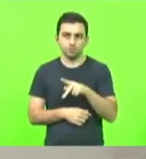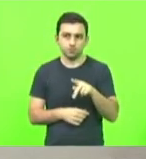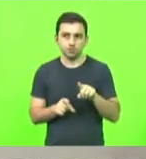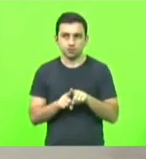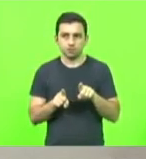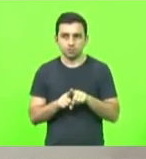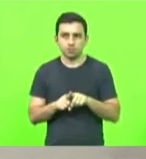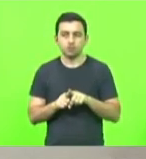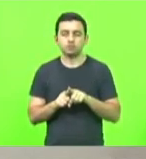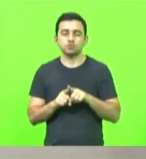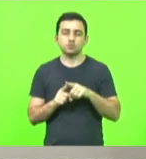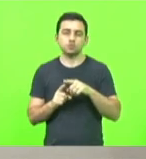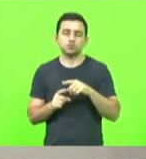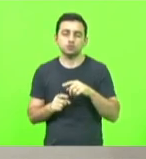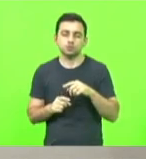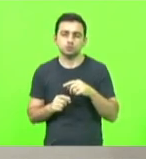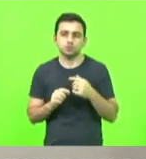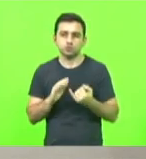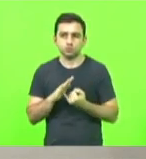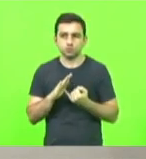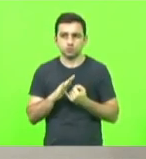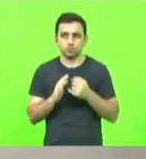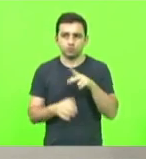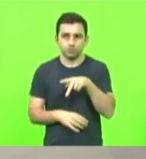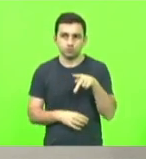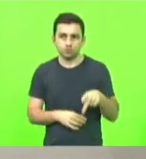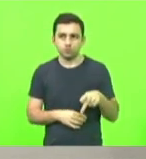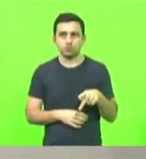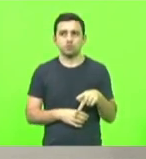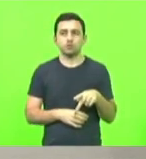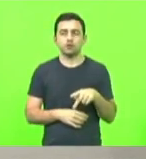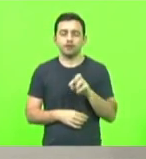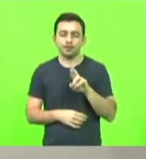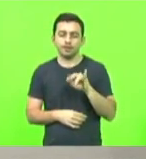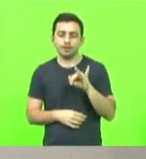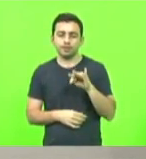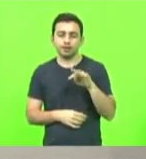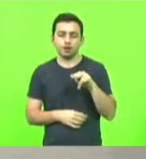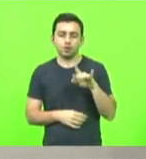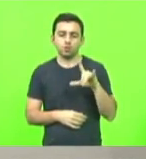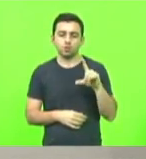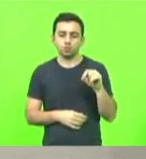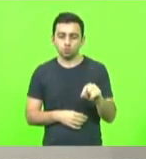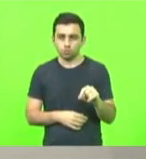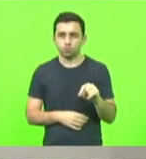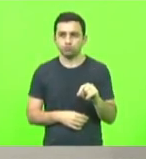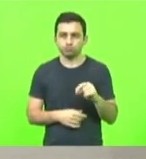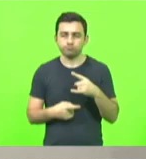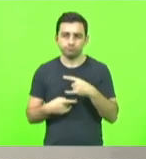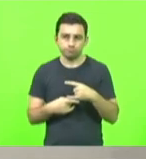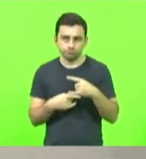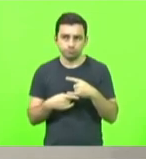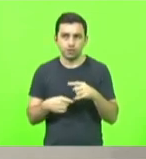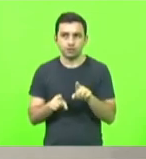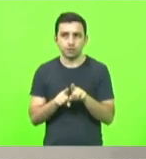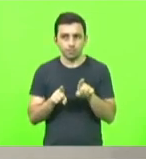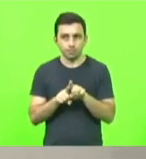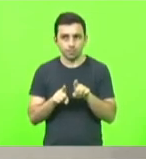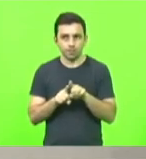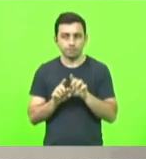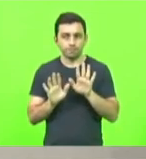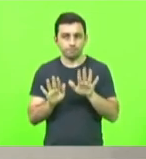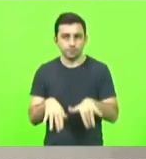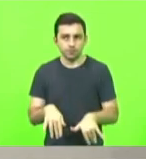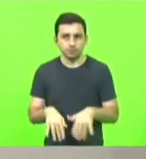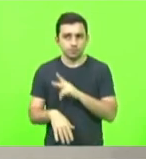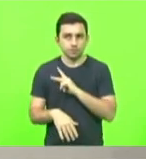Instituto Paulo Freire, o professor doutor Reinaldo Matias Fleury, por videoconferência. Finalizando, a senhora